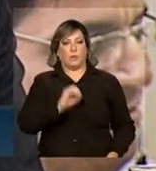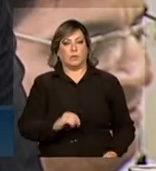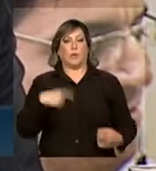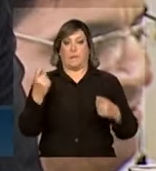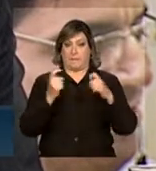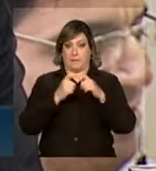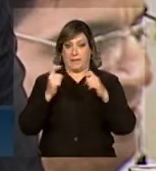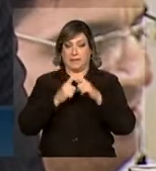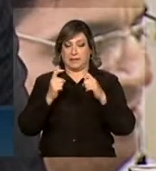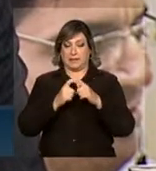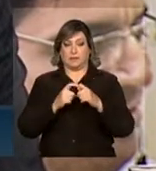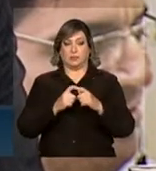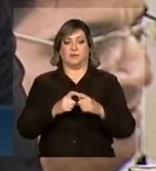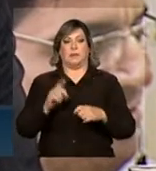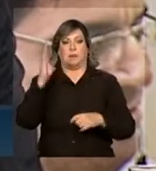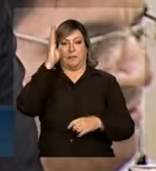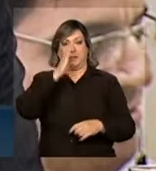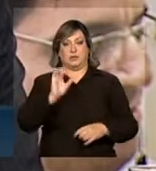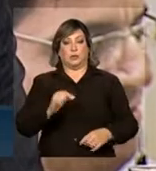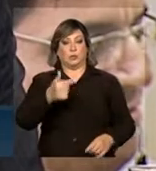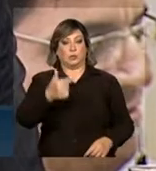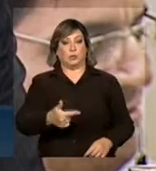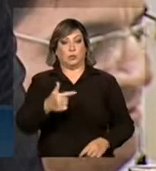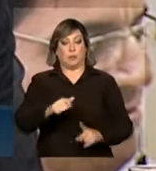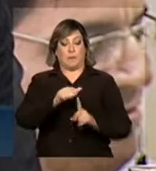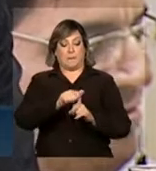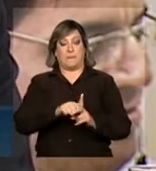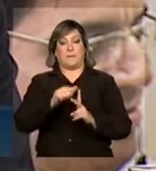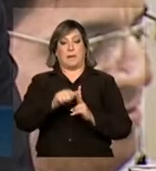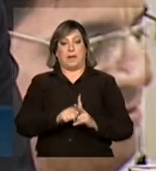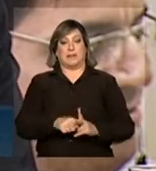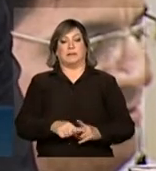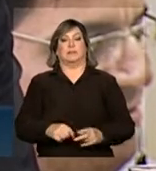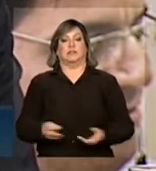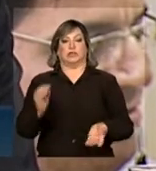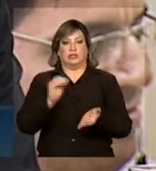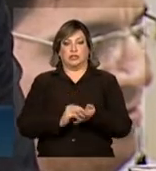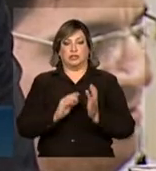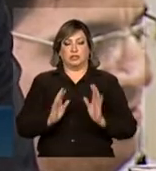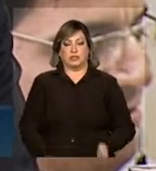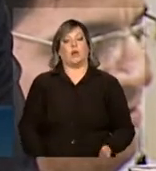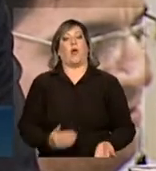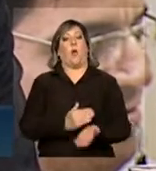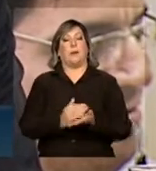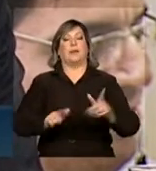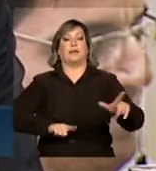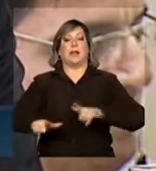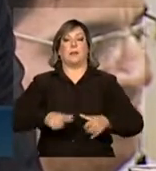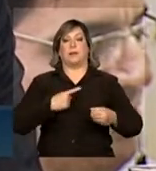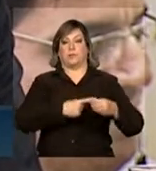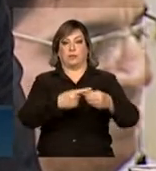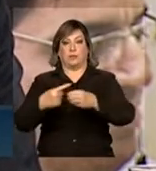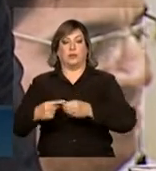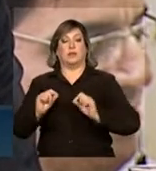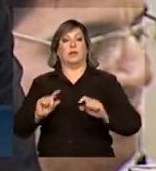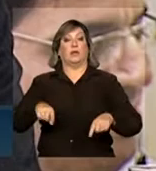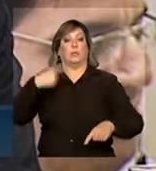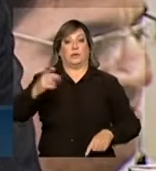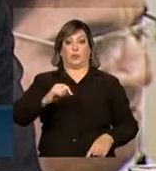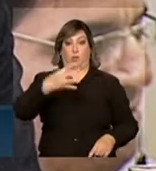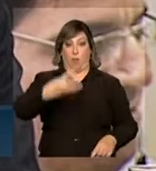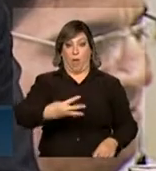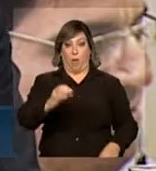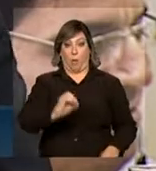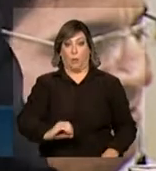brasileiros desse segundo mês de inscrições comecem a trabalhar nos municípios e no dia 4 de outubro